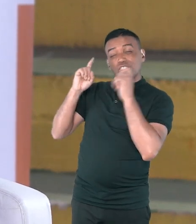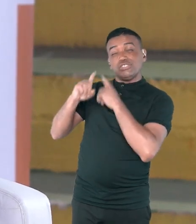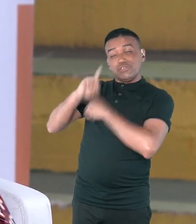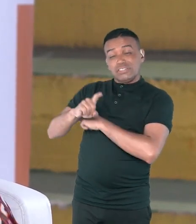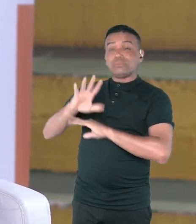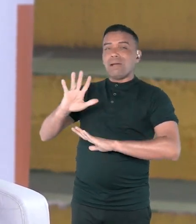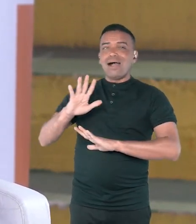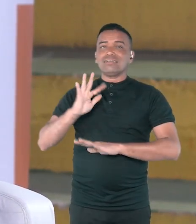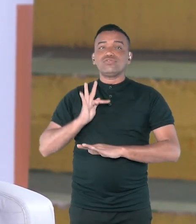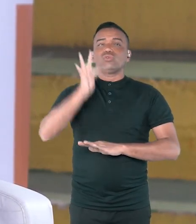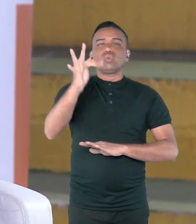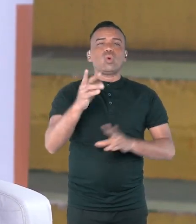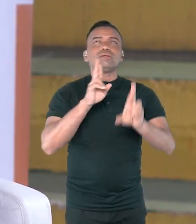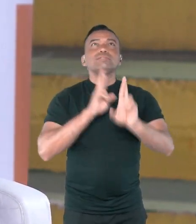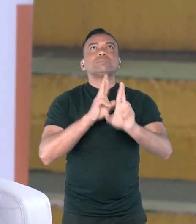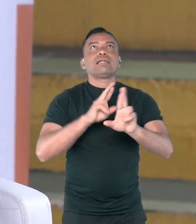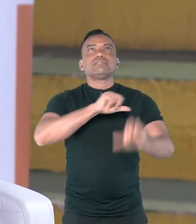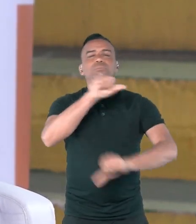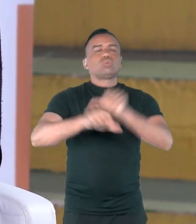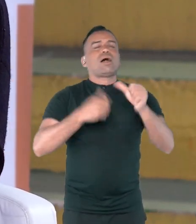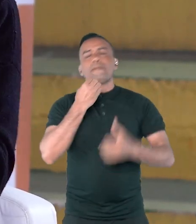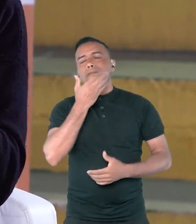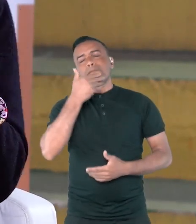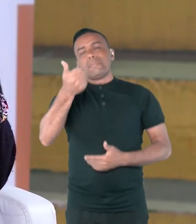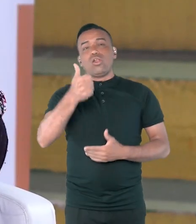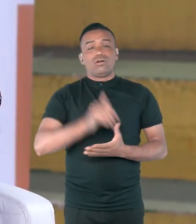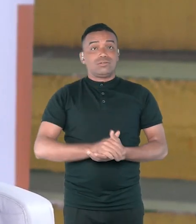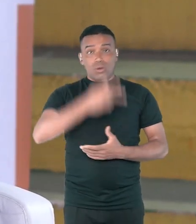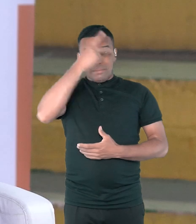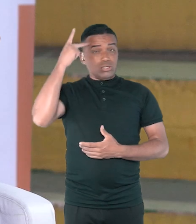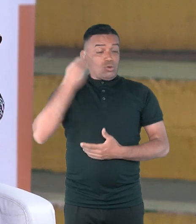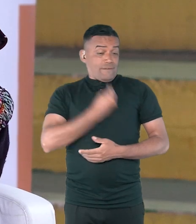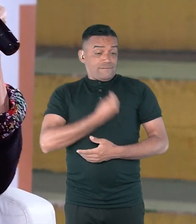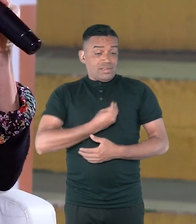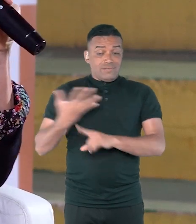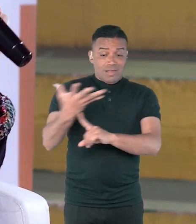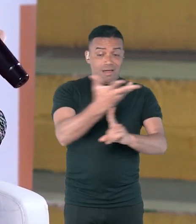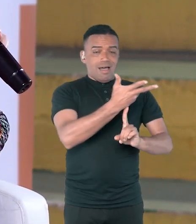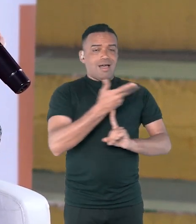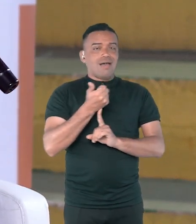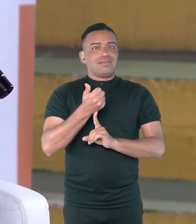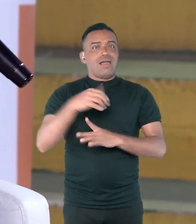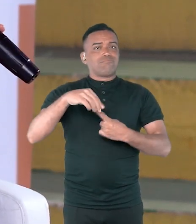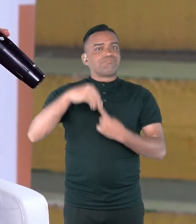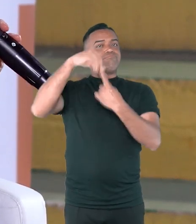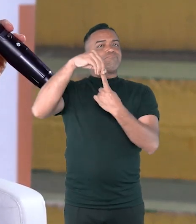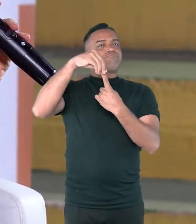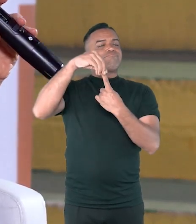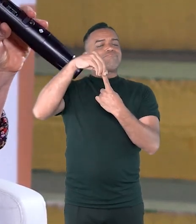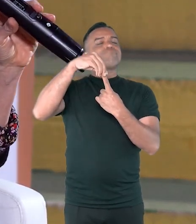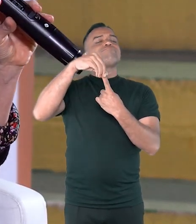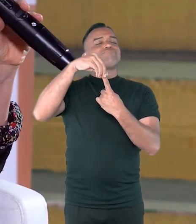Então, o que uma pessoa que vive com arte, eu acho que ela tem o privilégio de